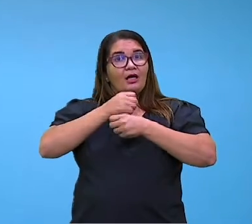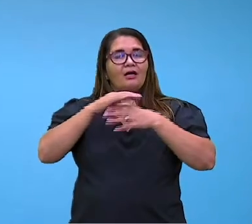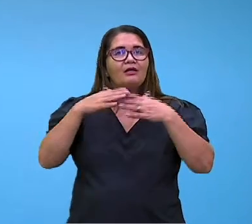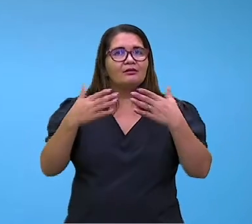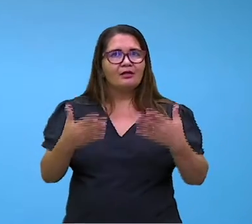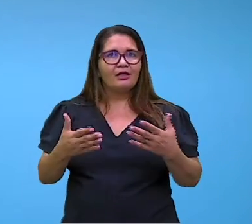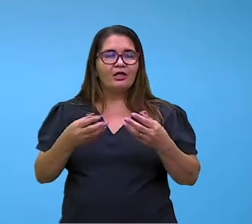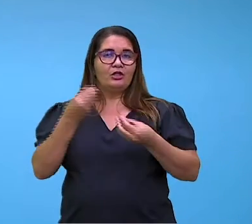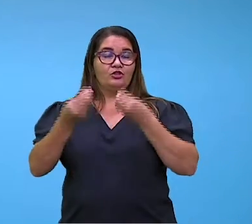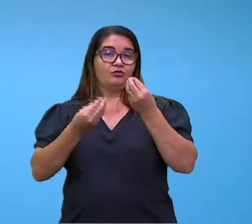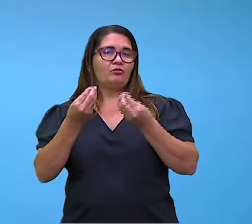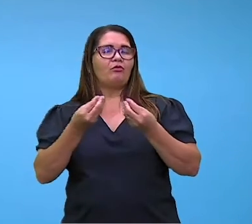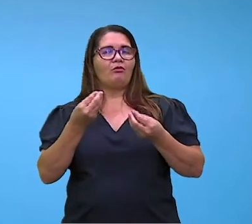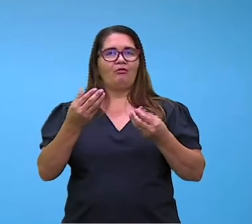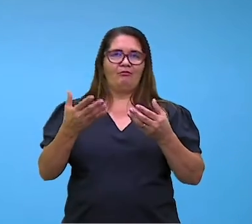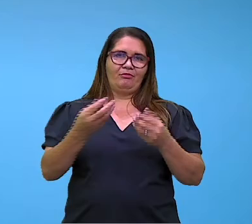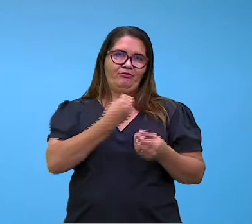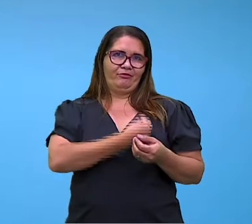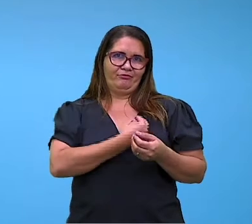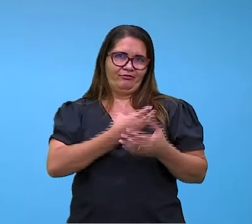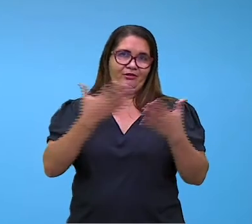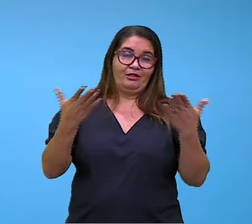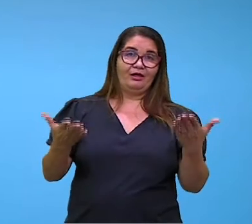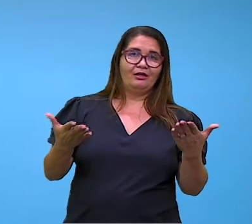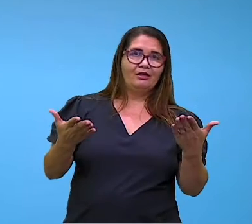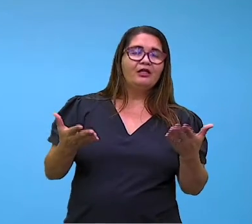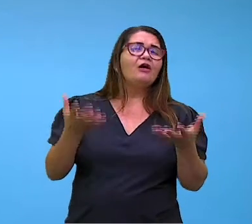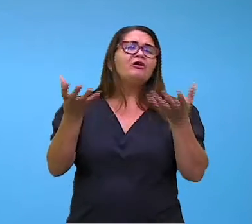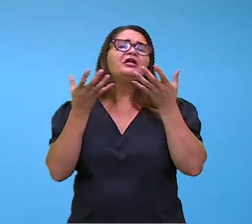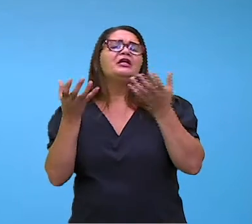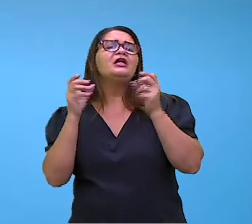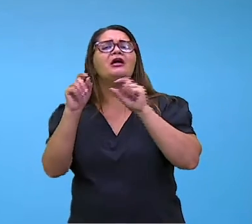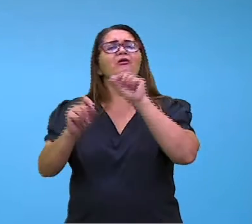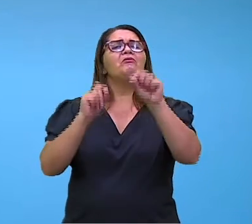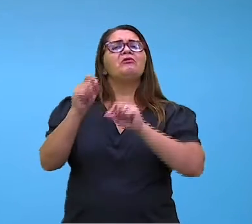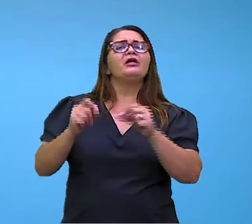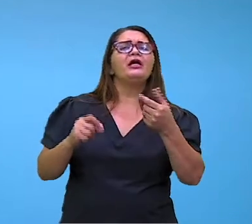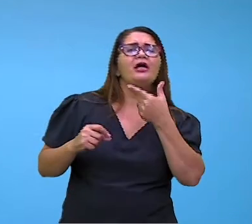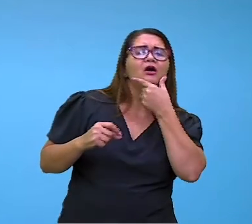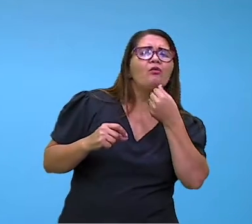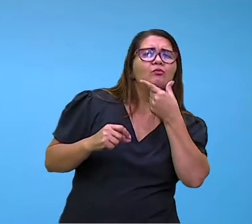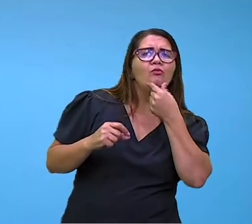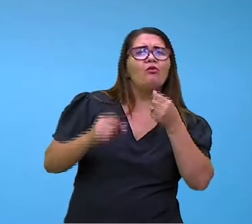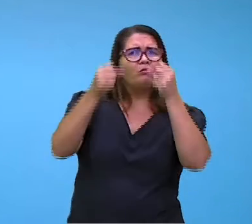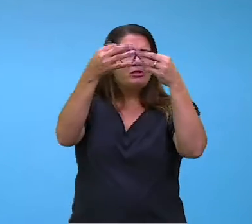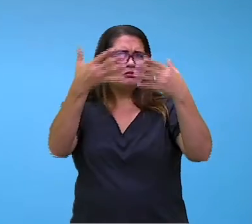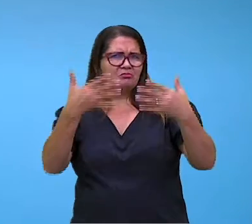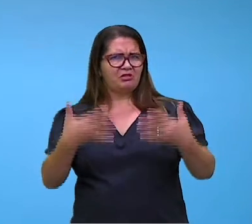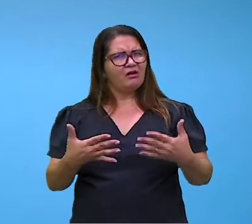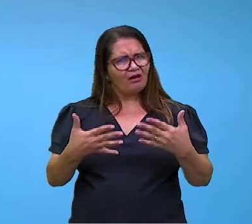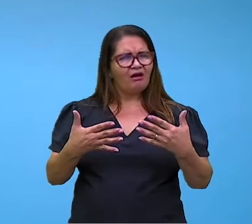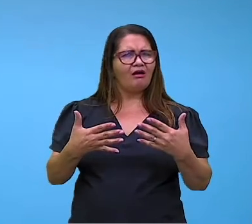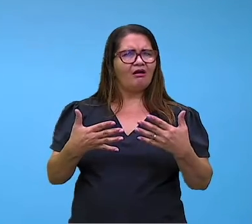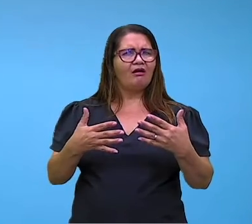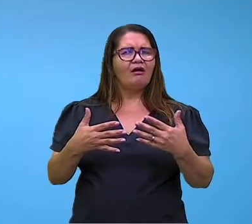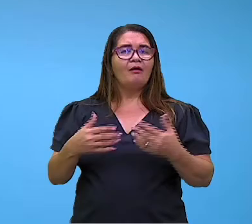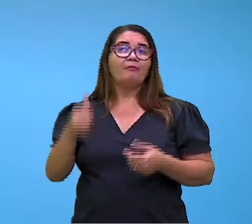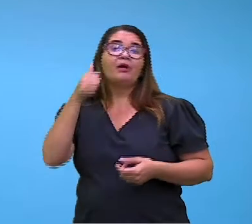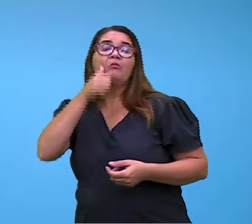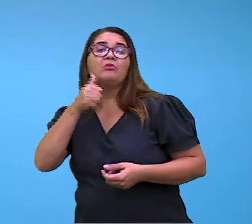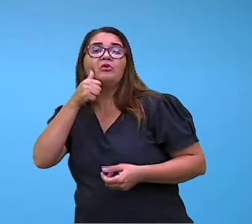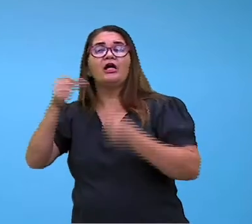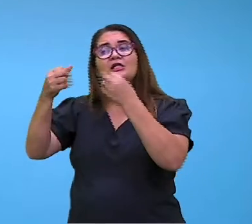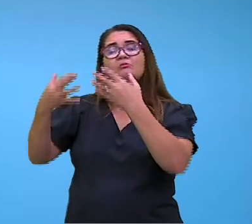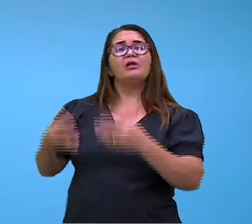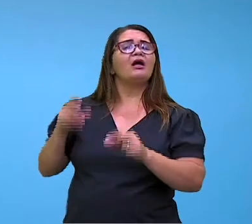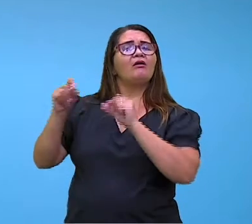were happy. What does that mean? Então, o que ele quis dizer? Que, na verdade, esses anos todos,